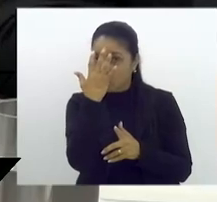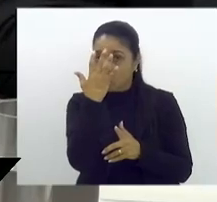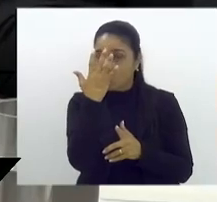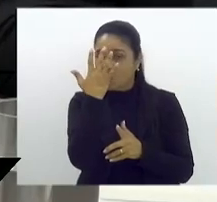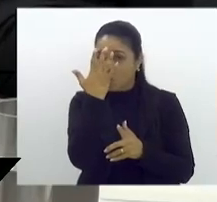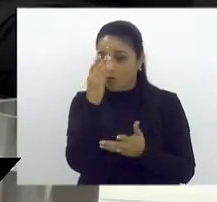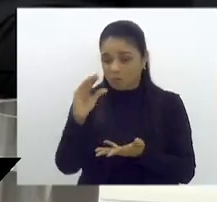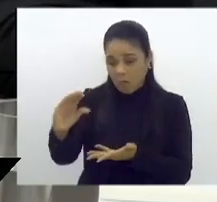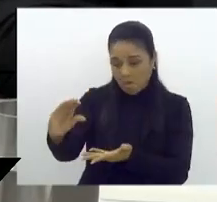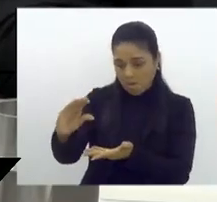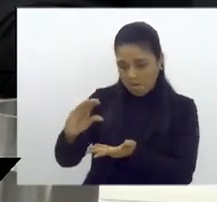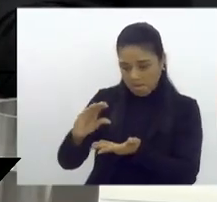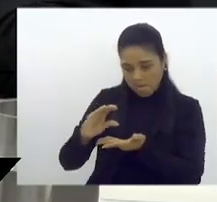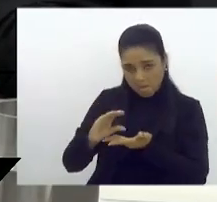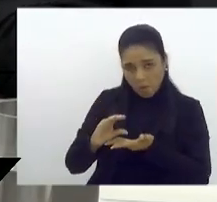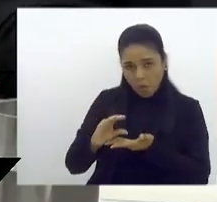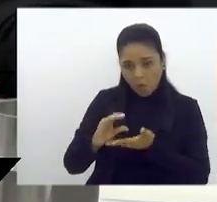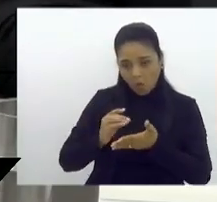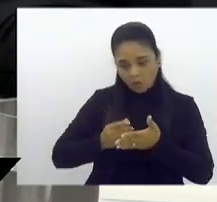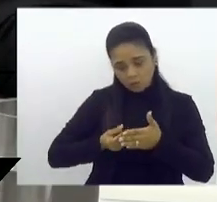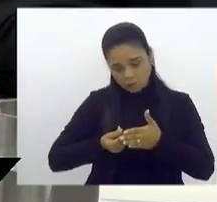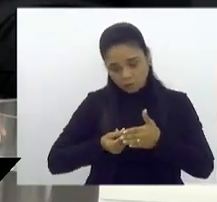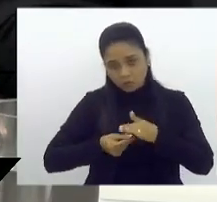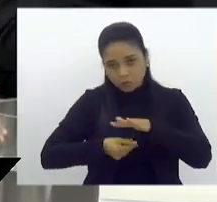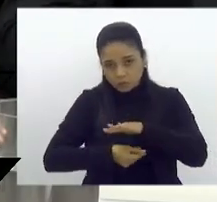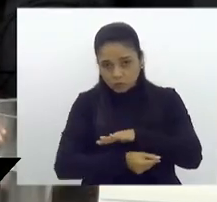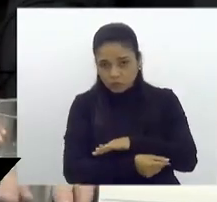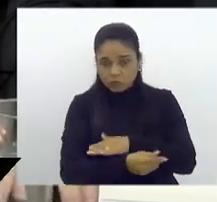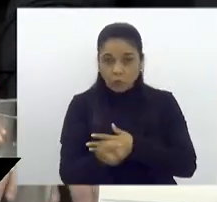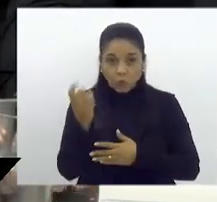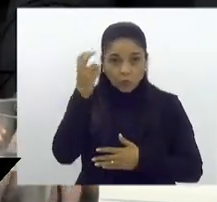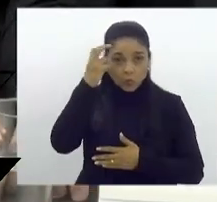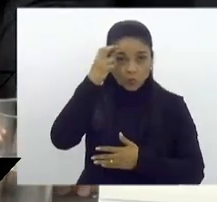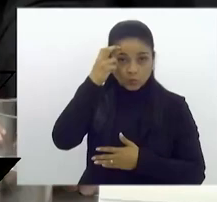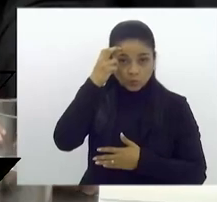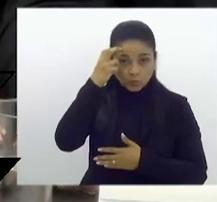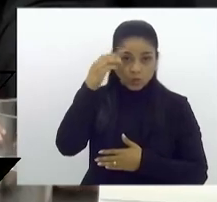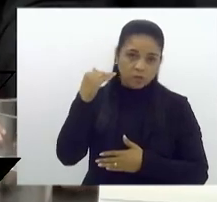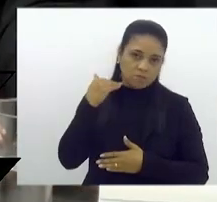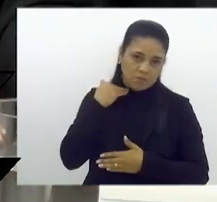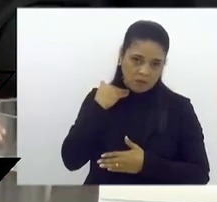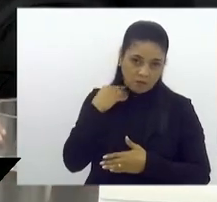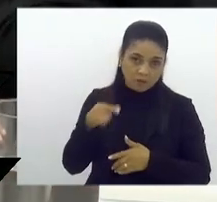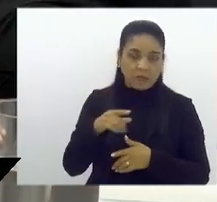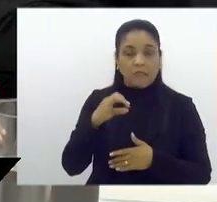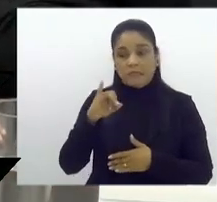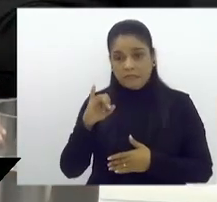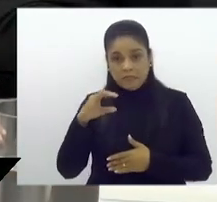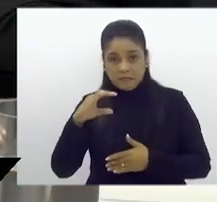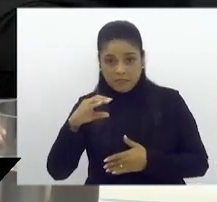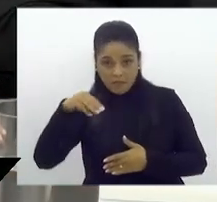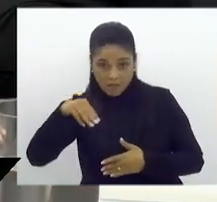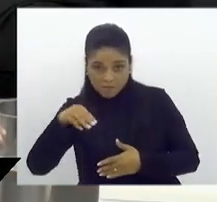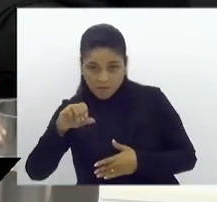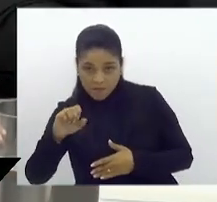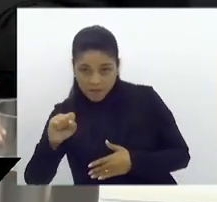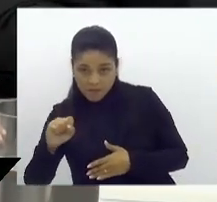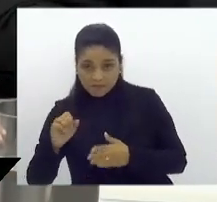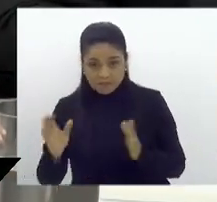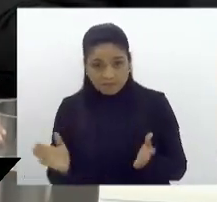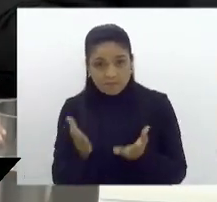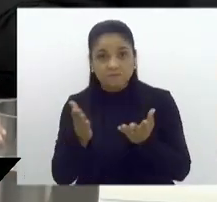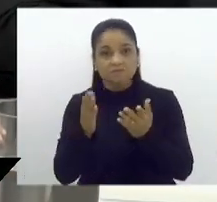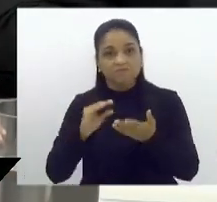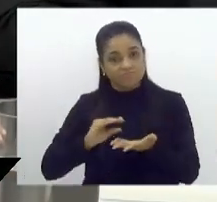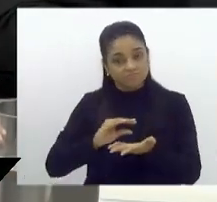fonte do Fundo de Cultura, a gente também tem incentivo através do ICMS, pode ter. A gente também